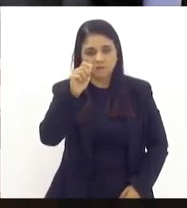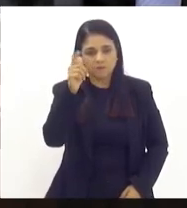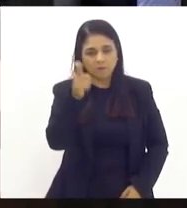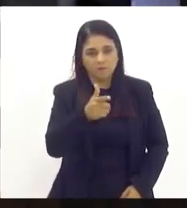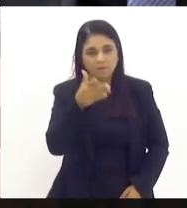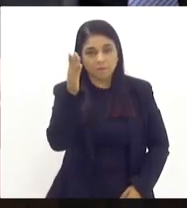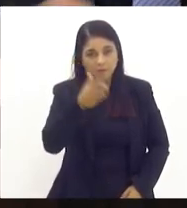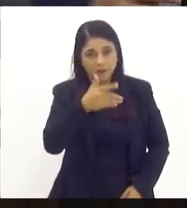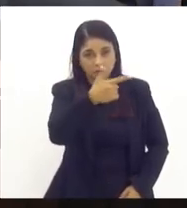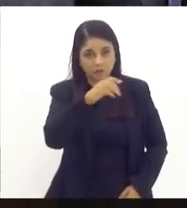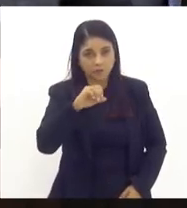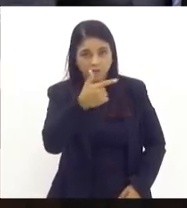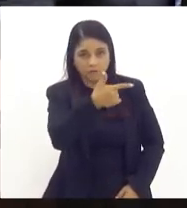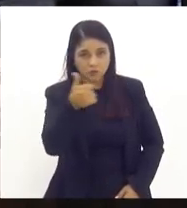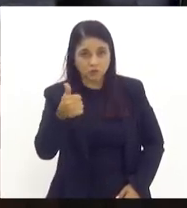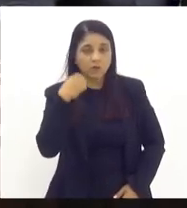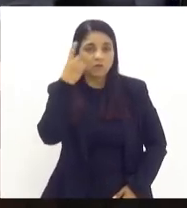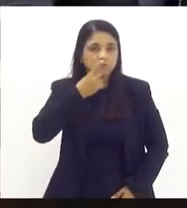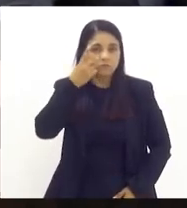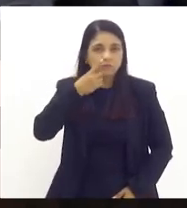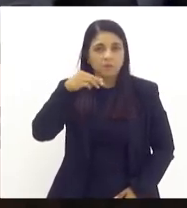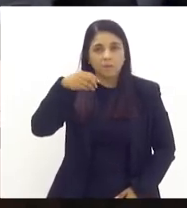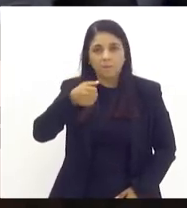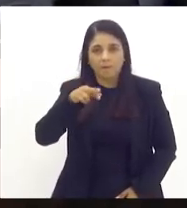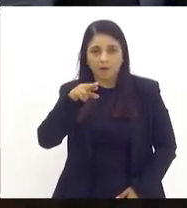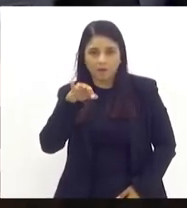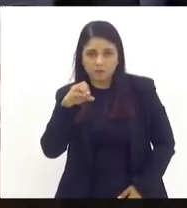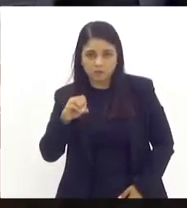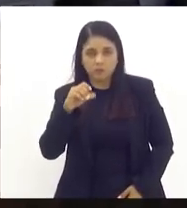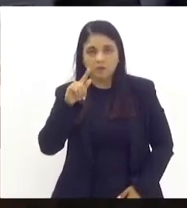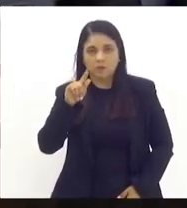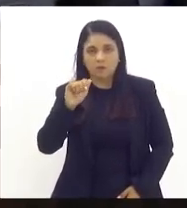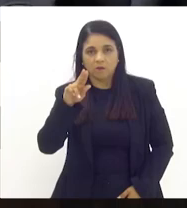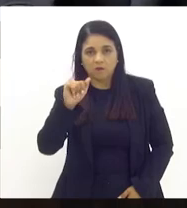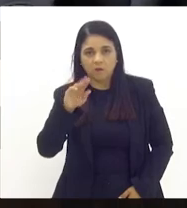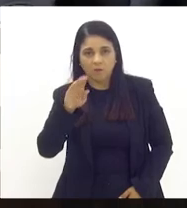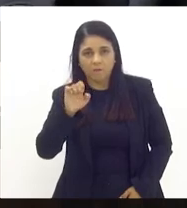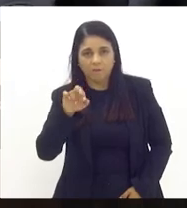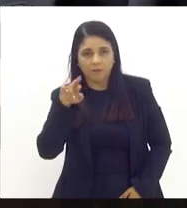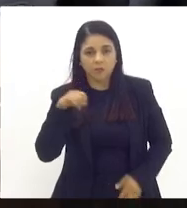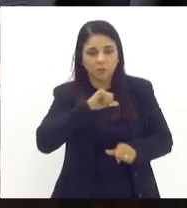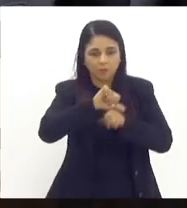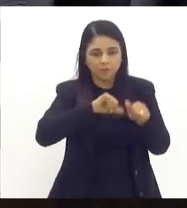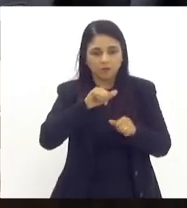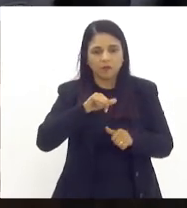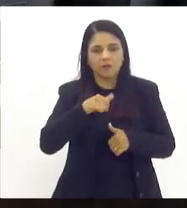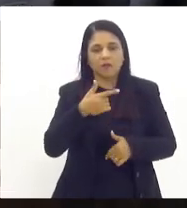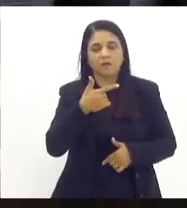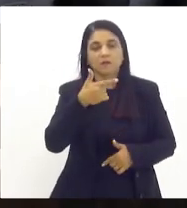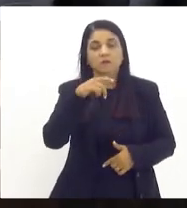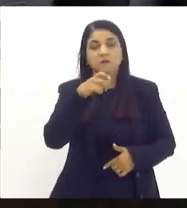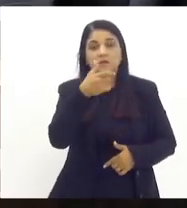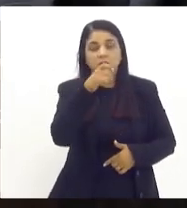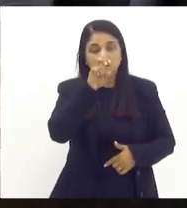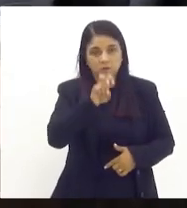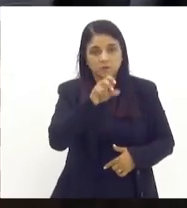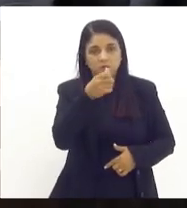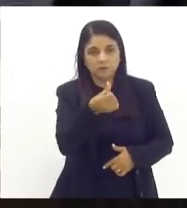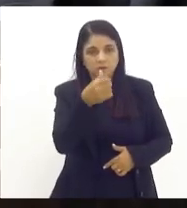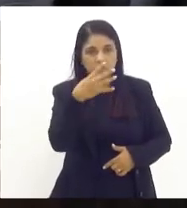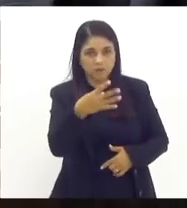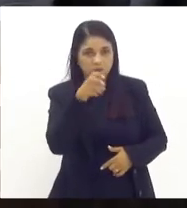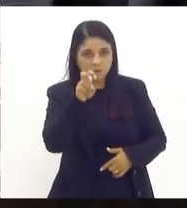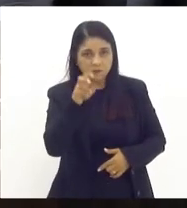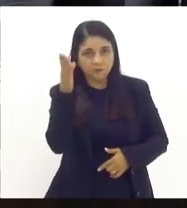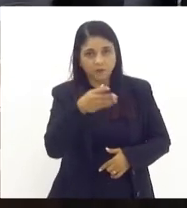2021 de autoria Deputado Márcio Gualberto que altera a lei 5.645 de 6 de janeiro